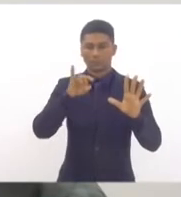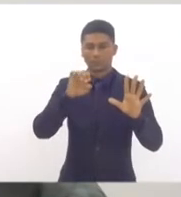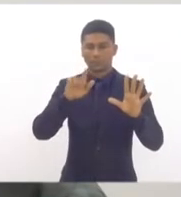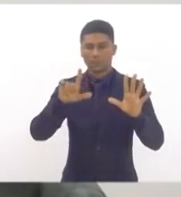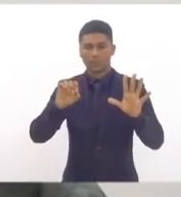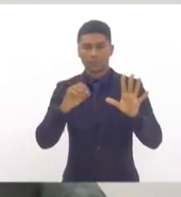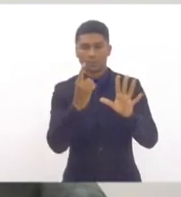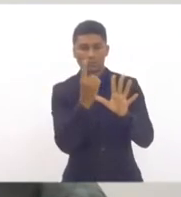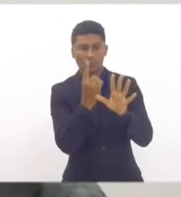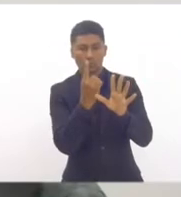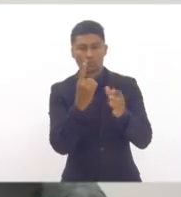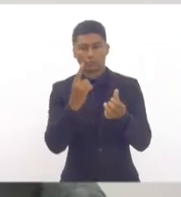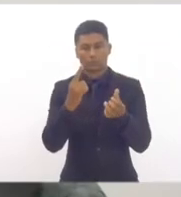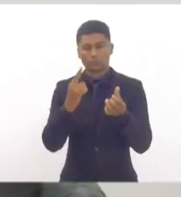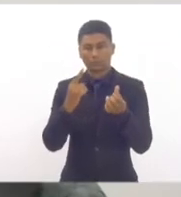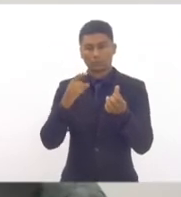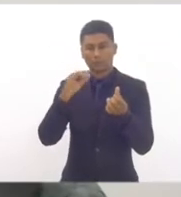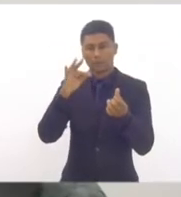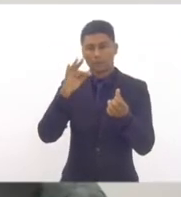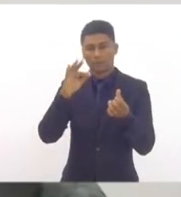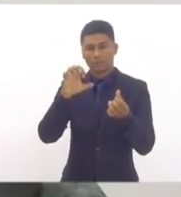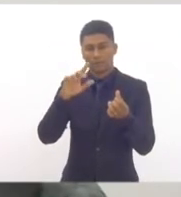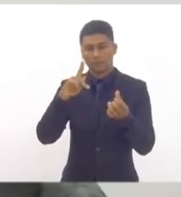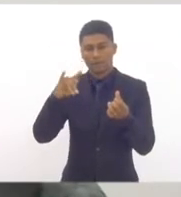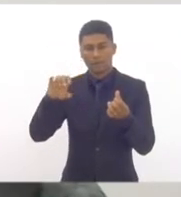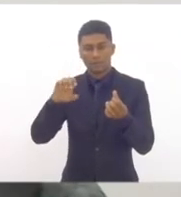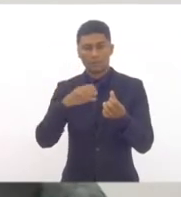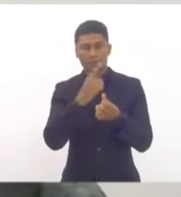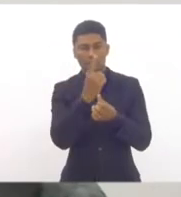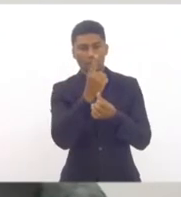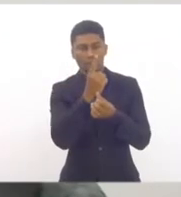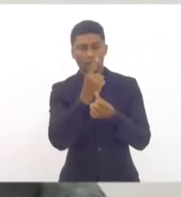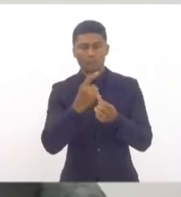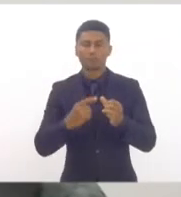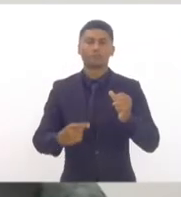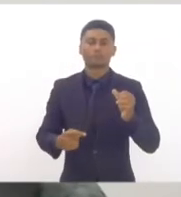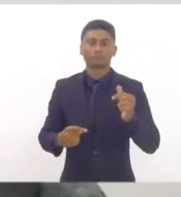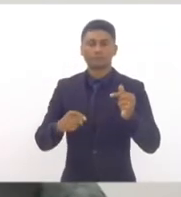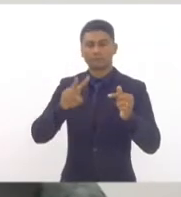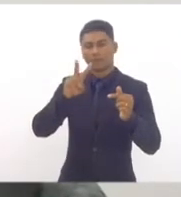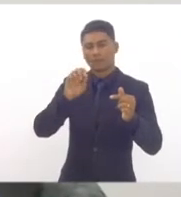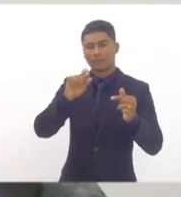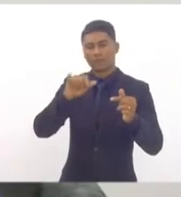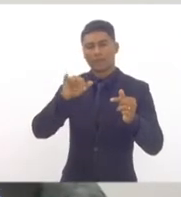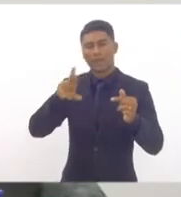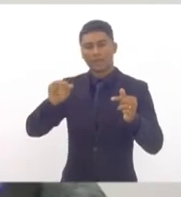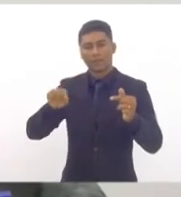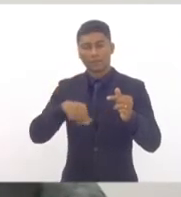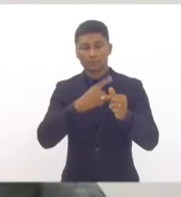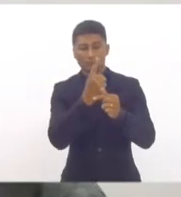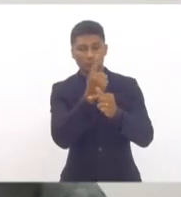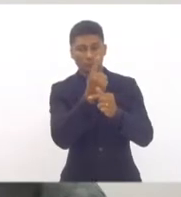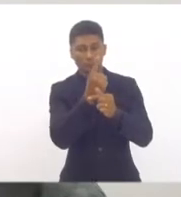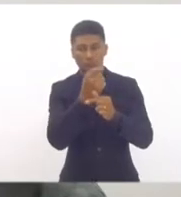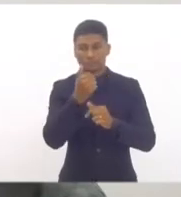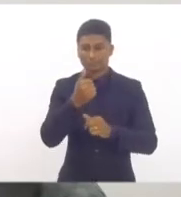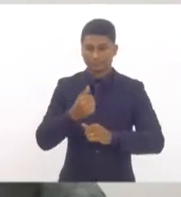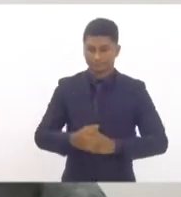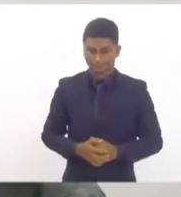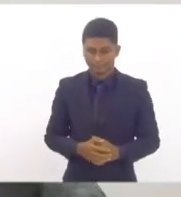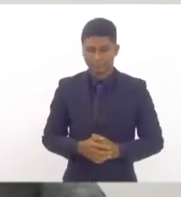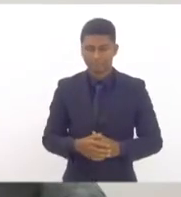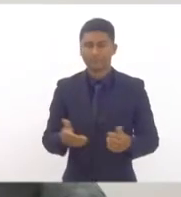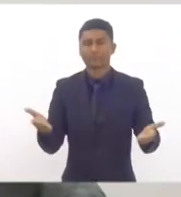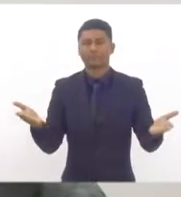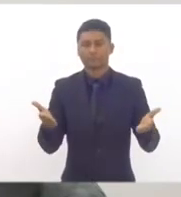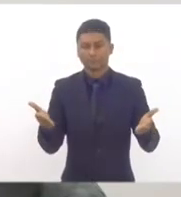um voto, Felipe Aste, um voto. Valéria da Rocha Pedro, um voto. Então,